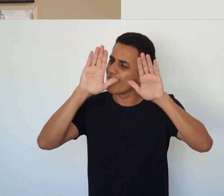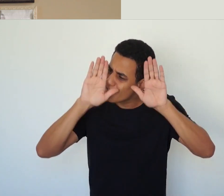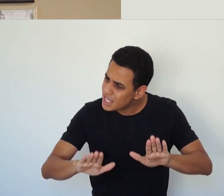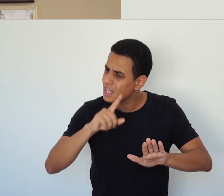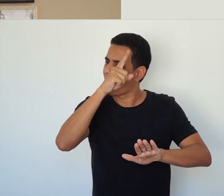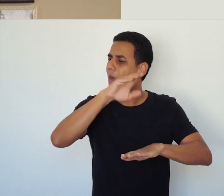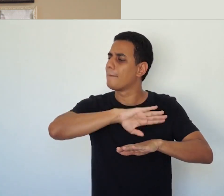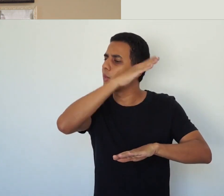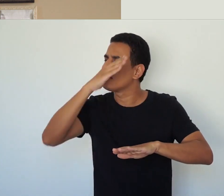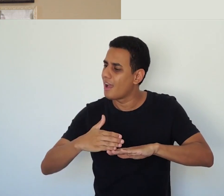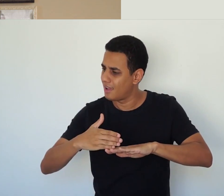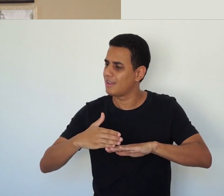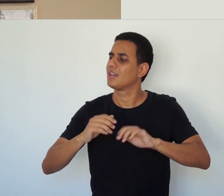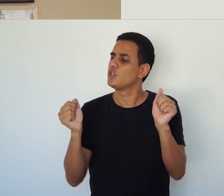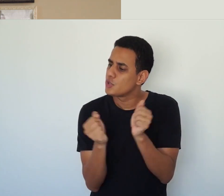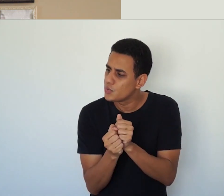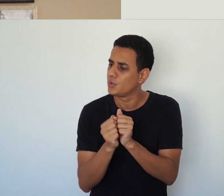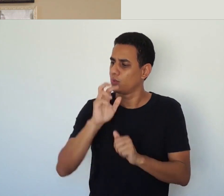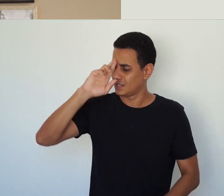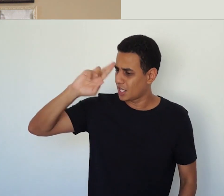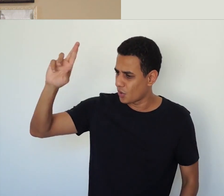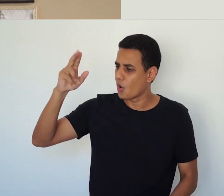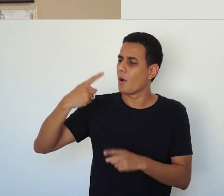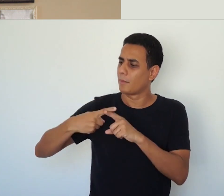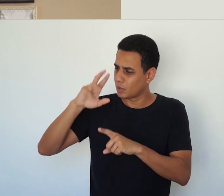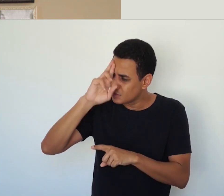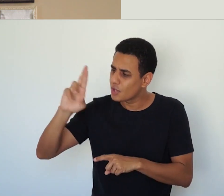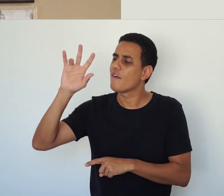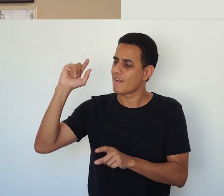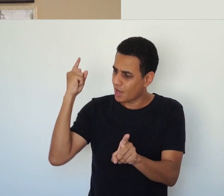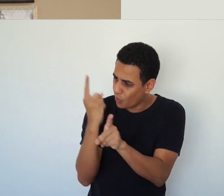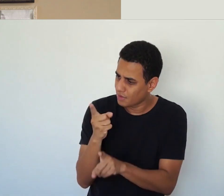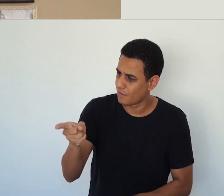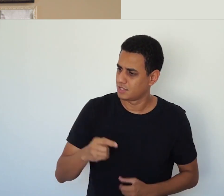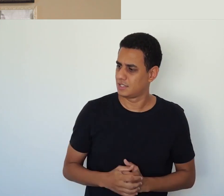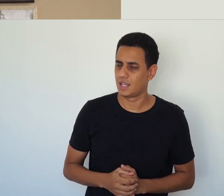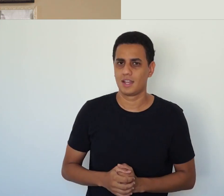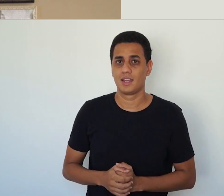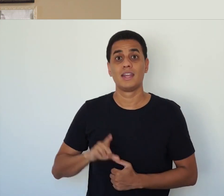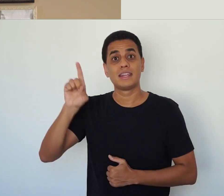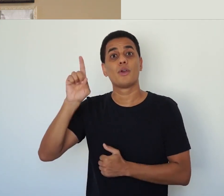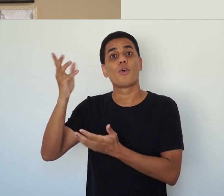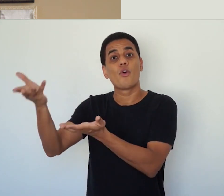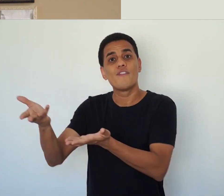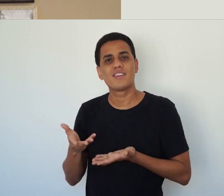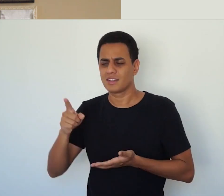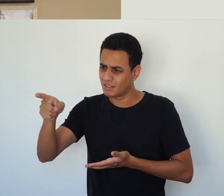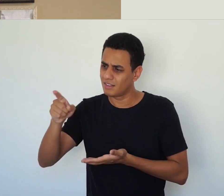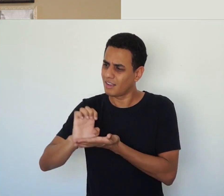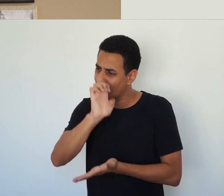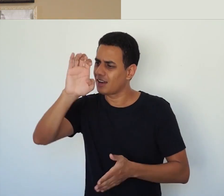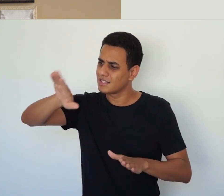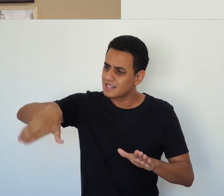daí e fique na montanha, na presença do Senhor, pois o Senhor vai passar. Deus chama Elias